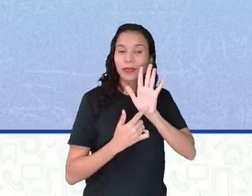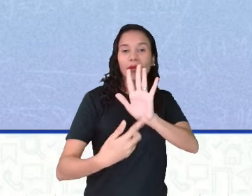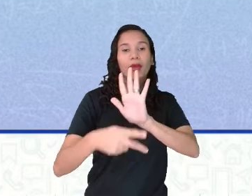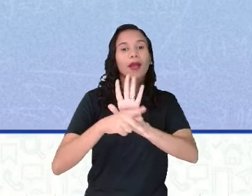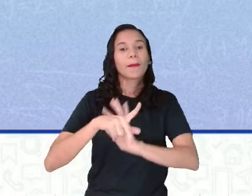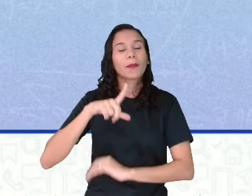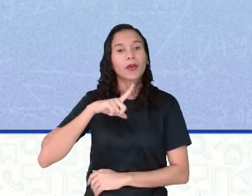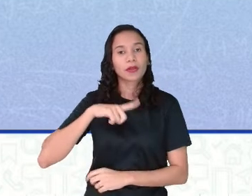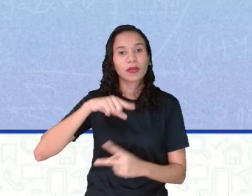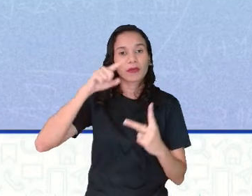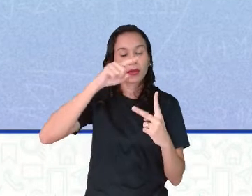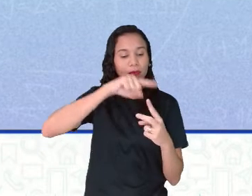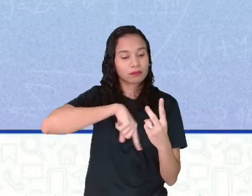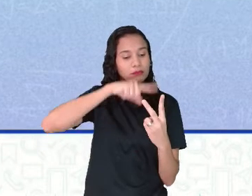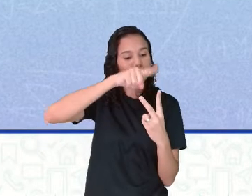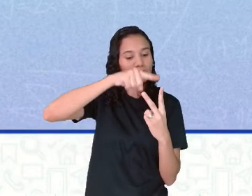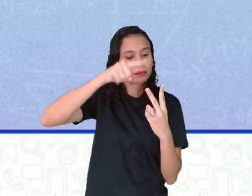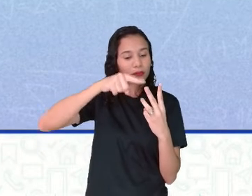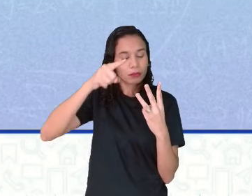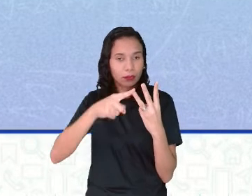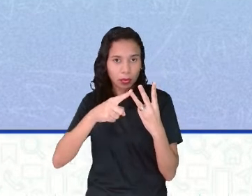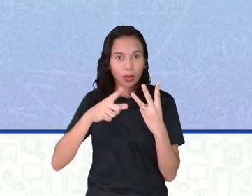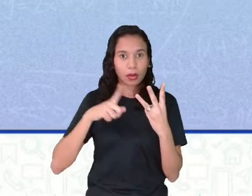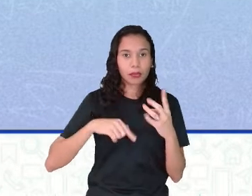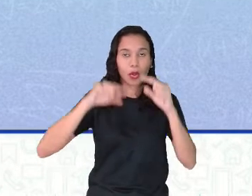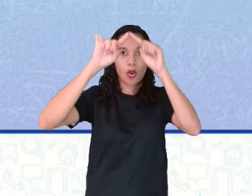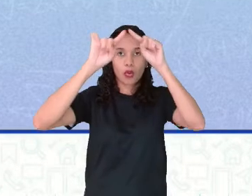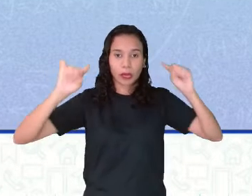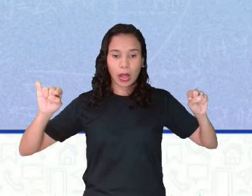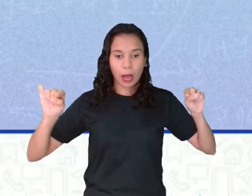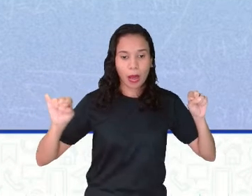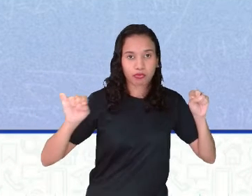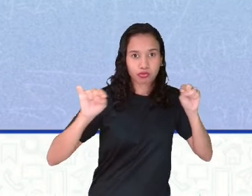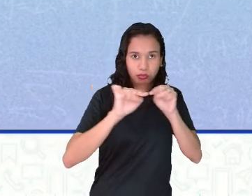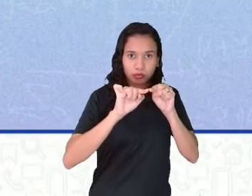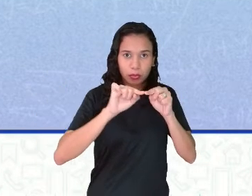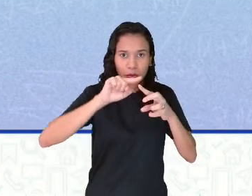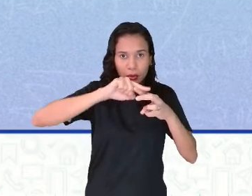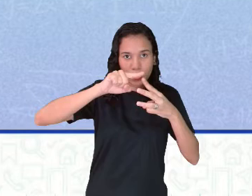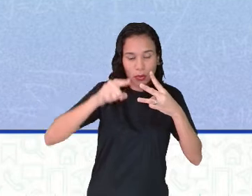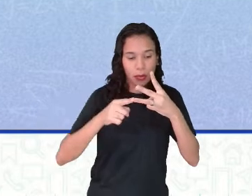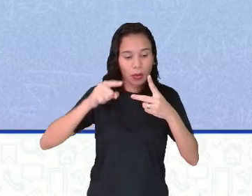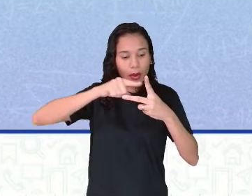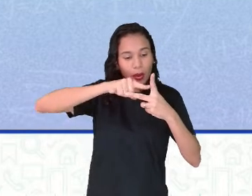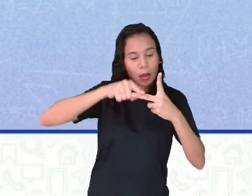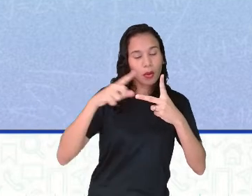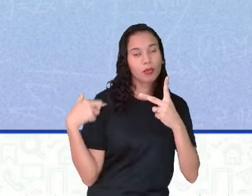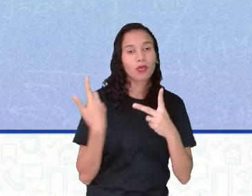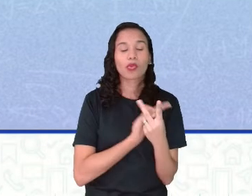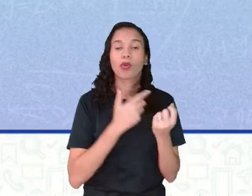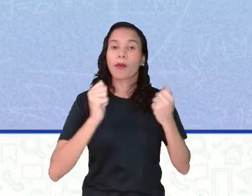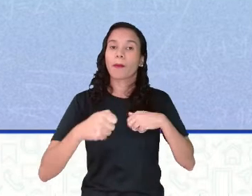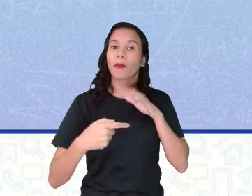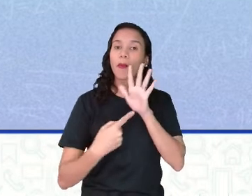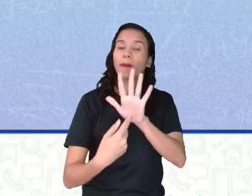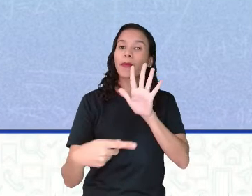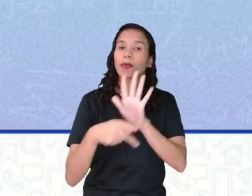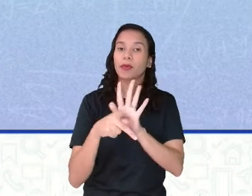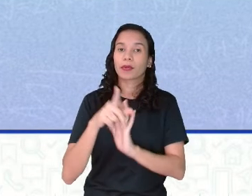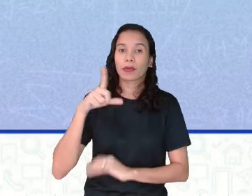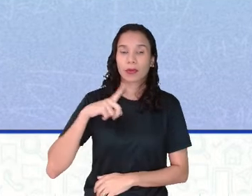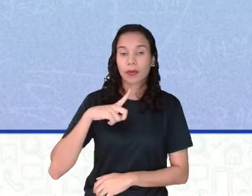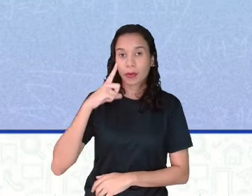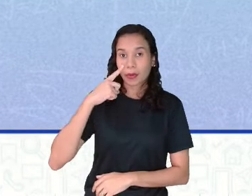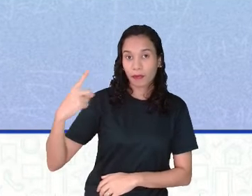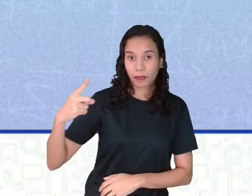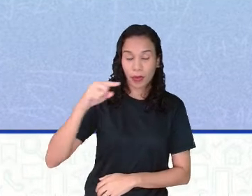apresentam aí 3 lados e 3 ângulos, certo? A gente pode indicar aqui, ó, os